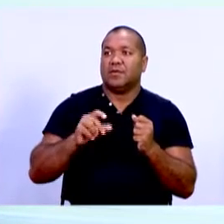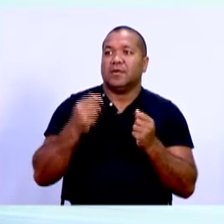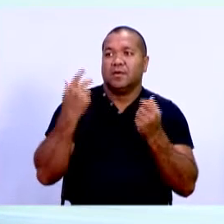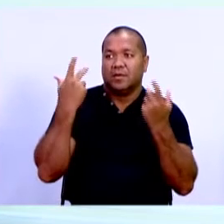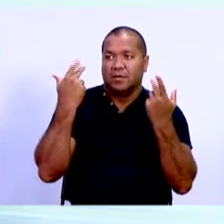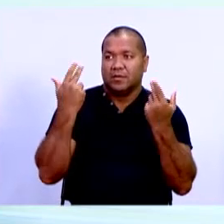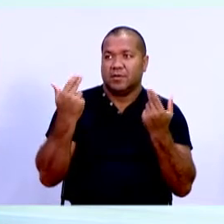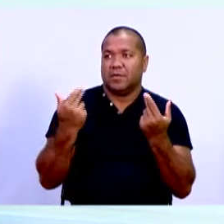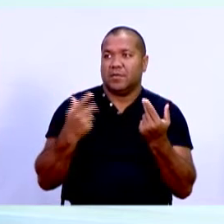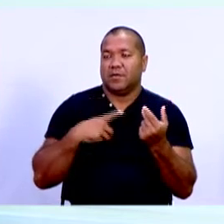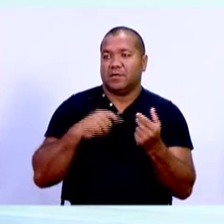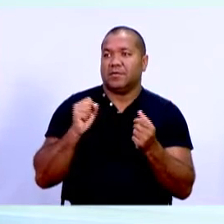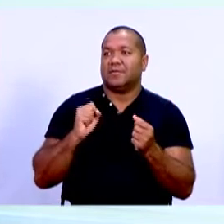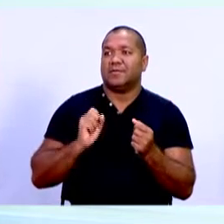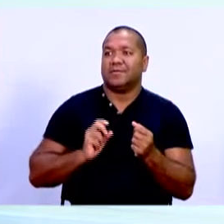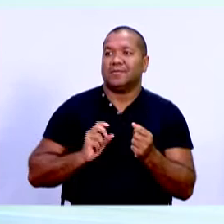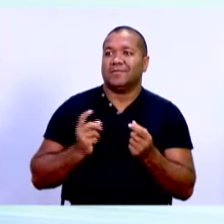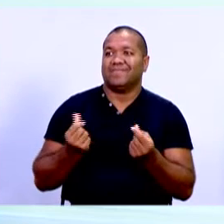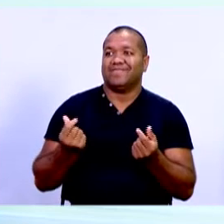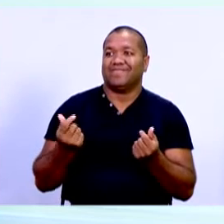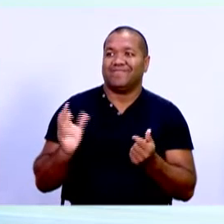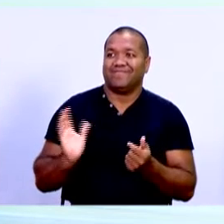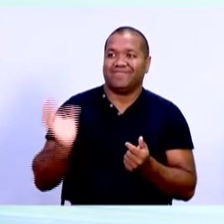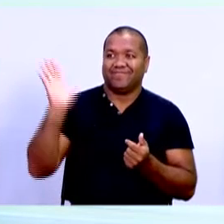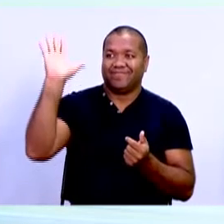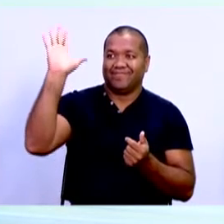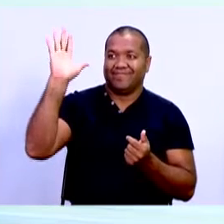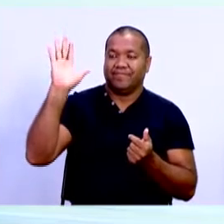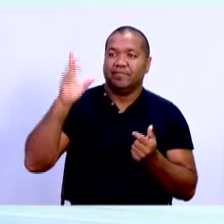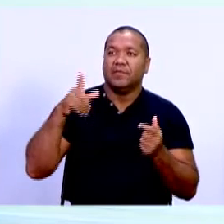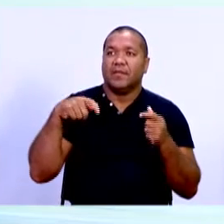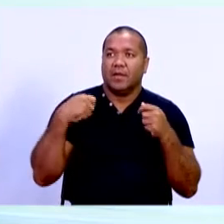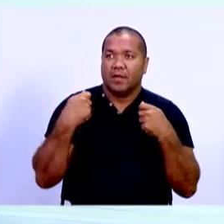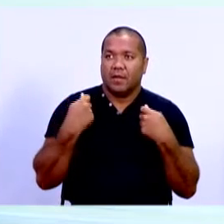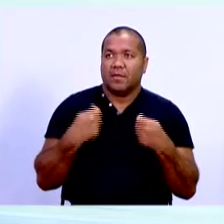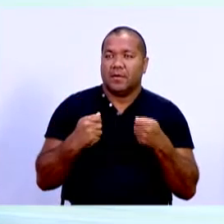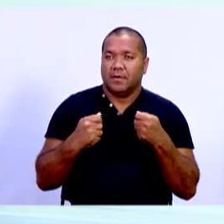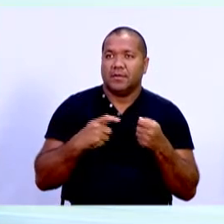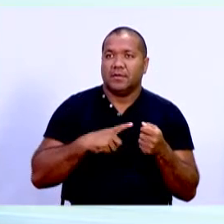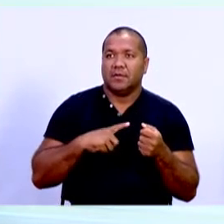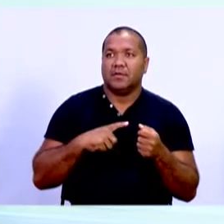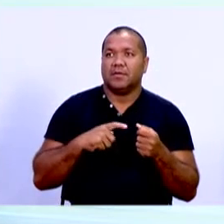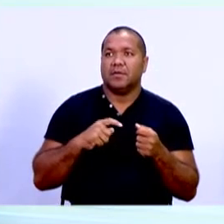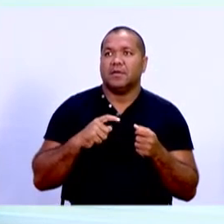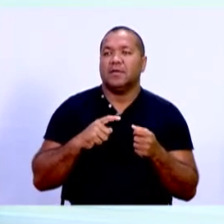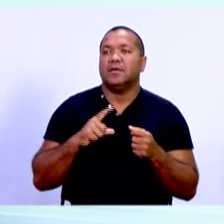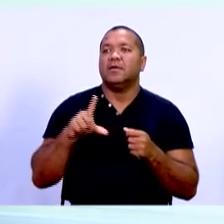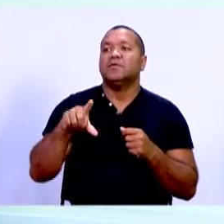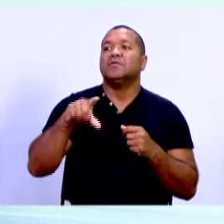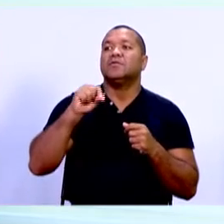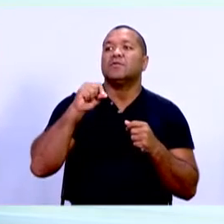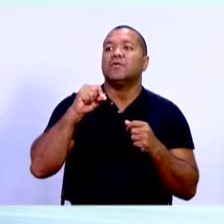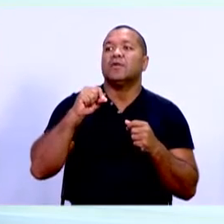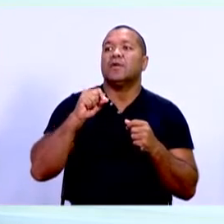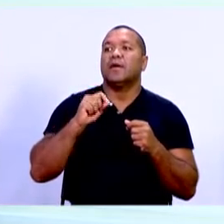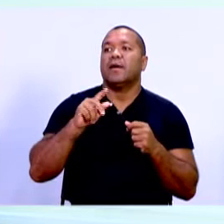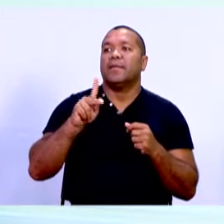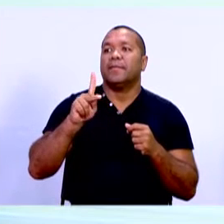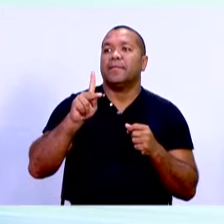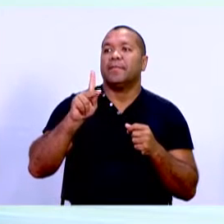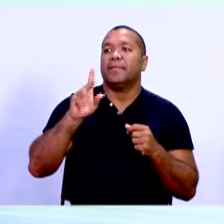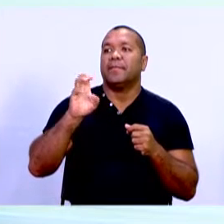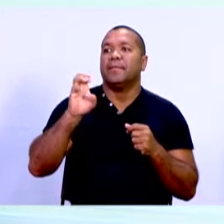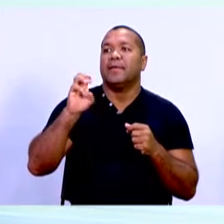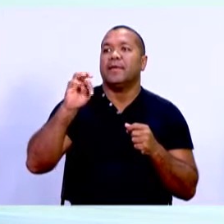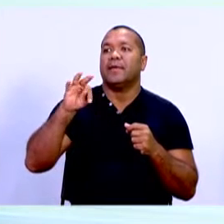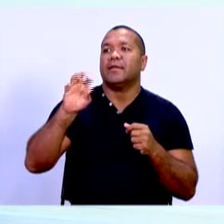de BI são muito caras. Então, para atender essa necessidade institucional, adotou-se a ferramenta Pentaho. Então,